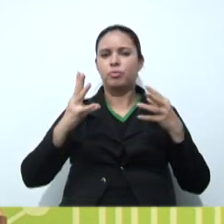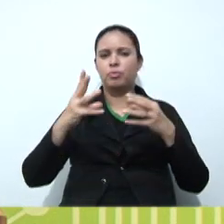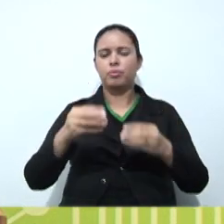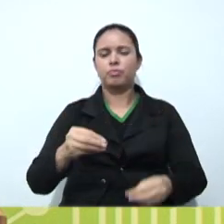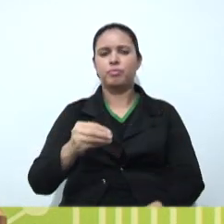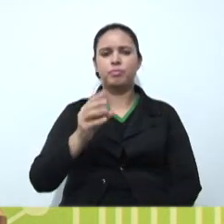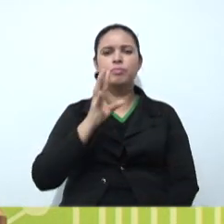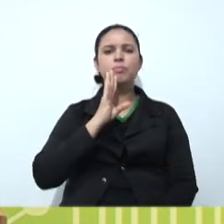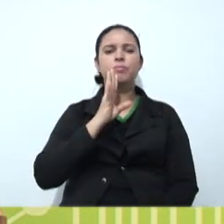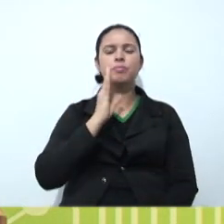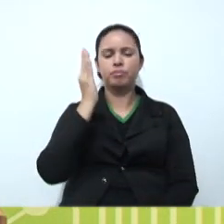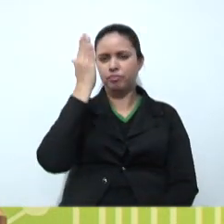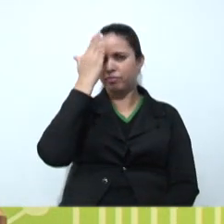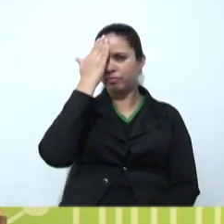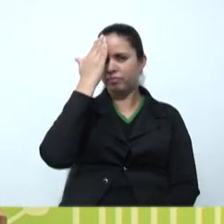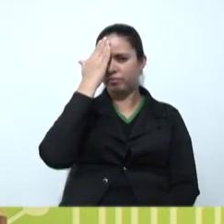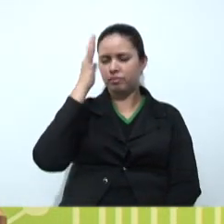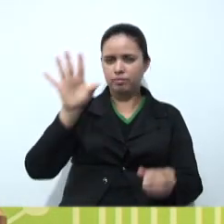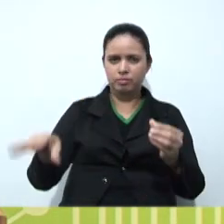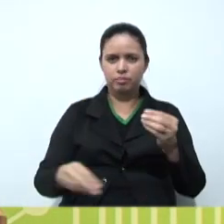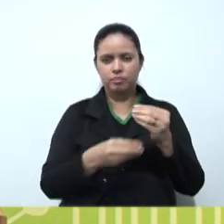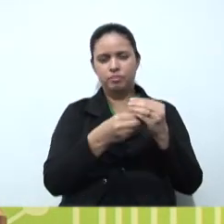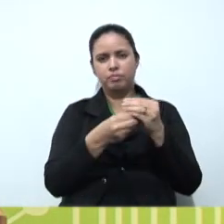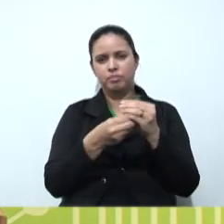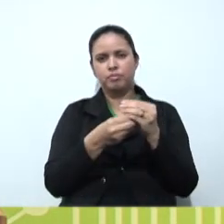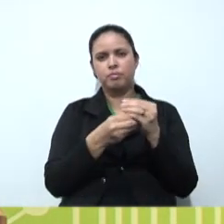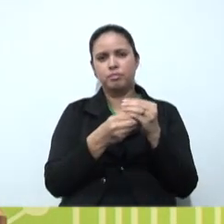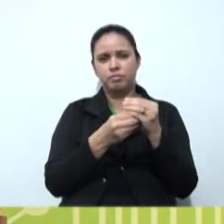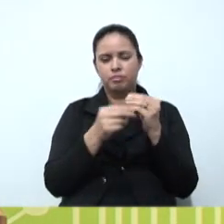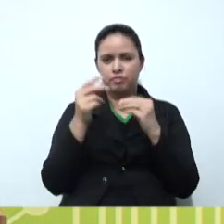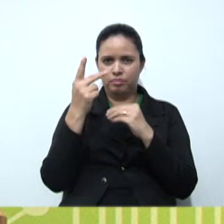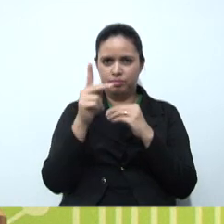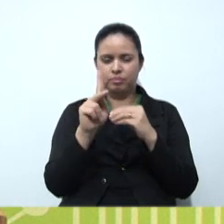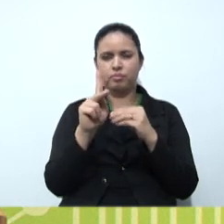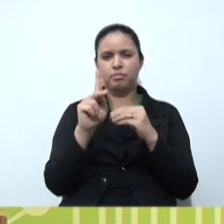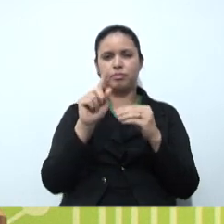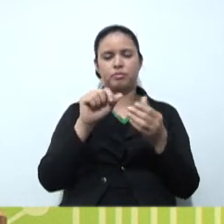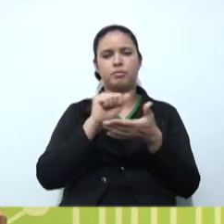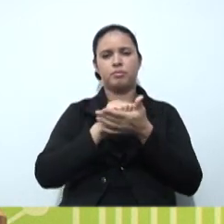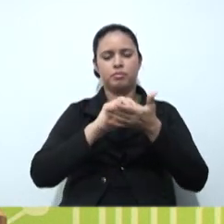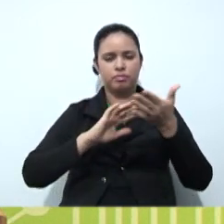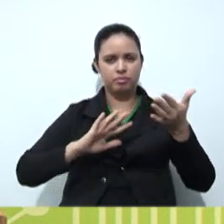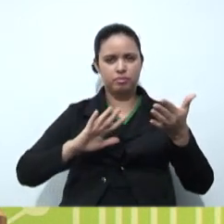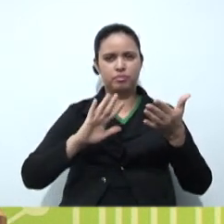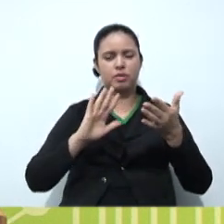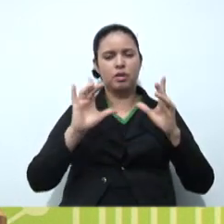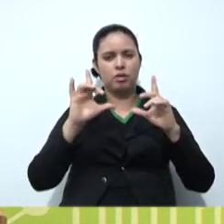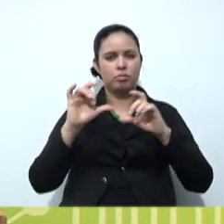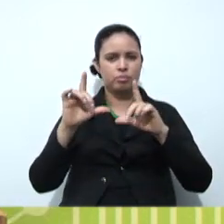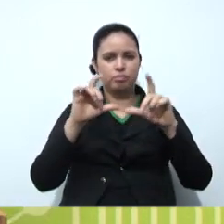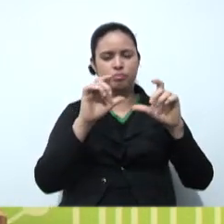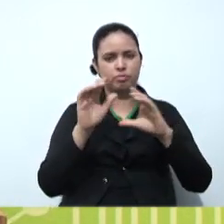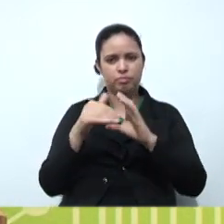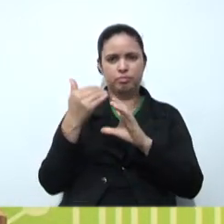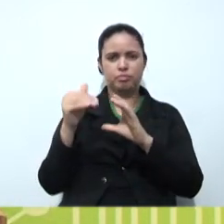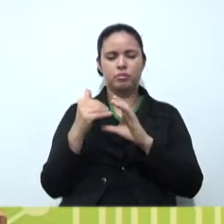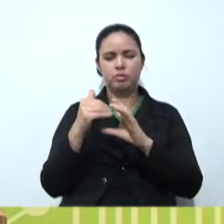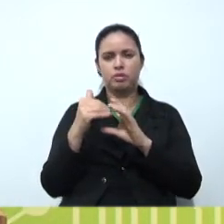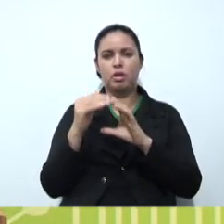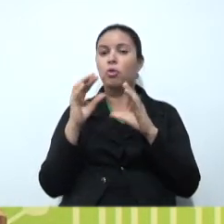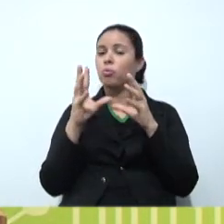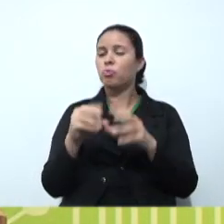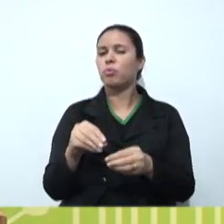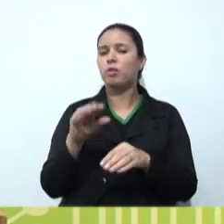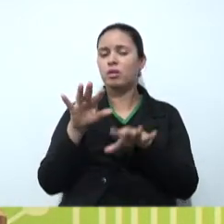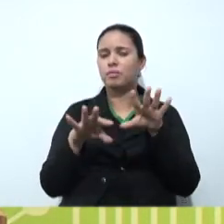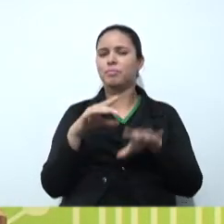conhecimentos. Tenho certeza que isso está trazendo uma riqueza muito grande para esses trabalhos. A gente tem acompanhado algumas fotos, às vezes não dá para acompanhar tudo, né,